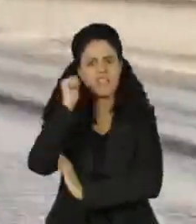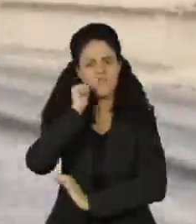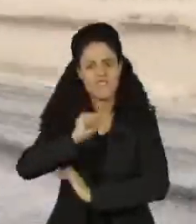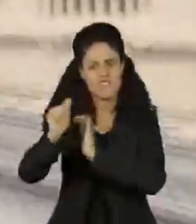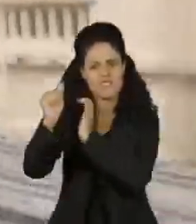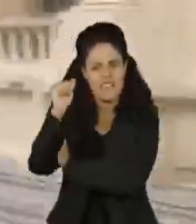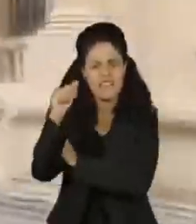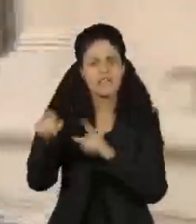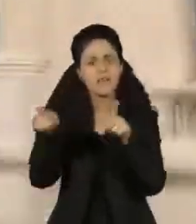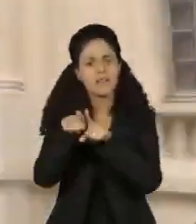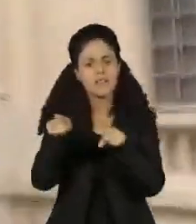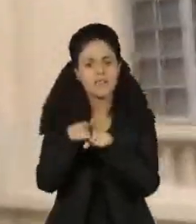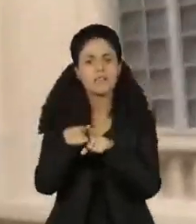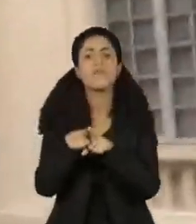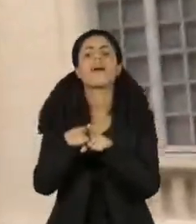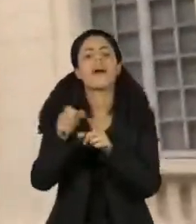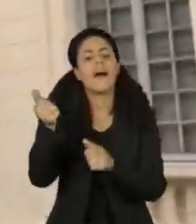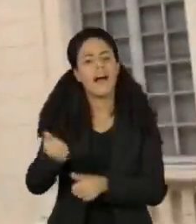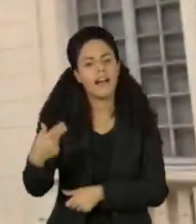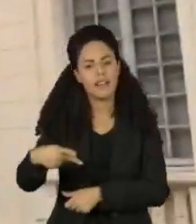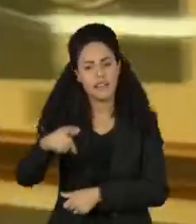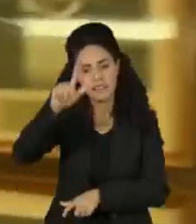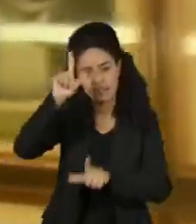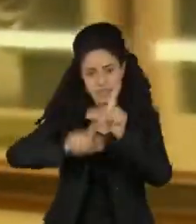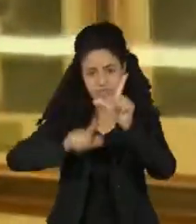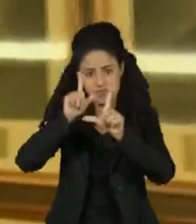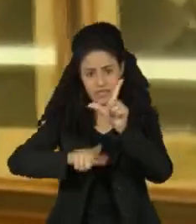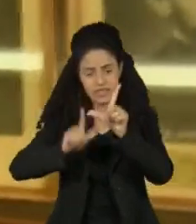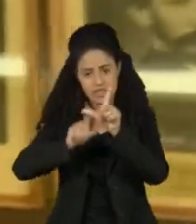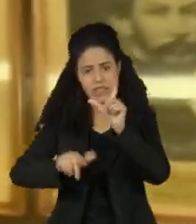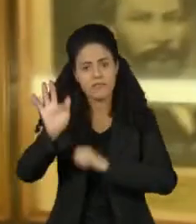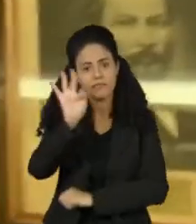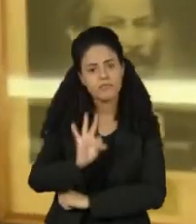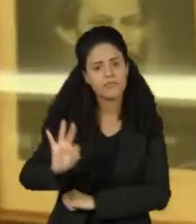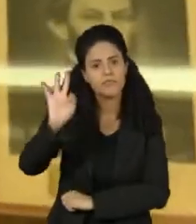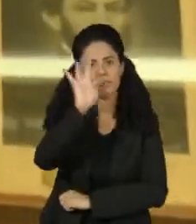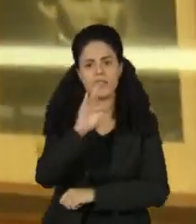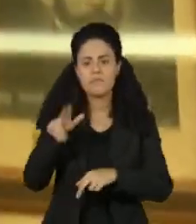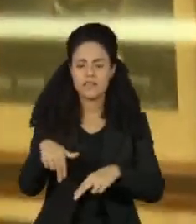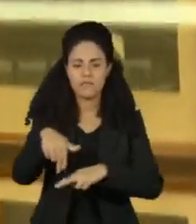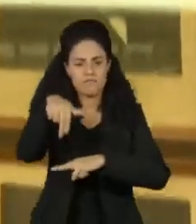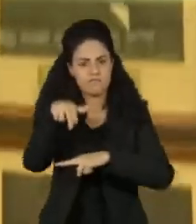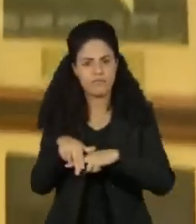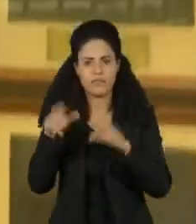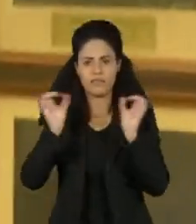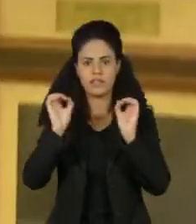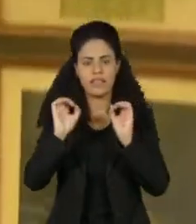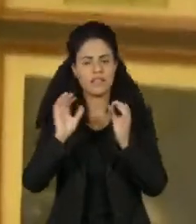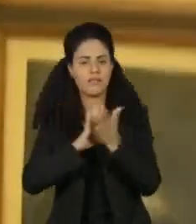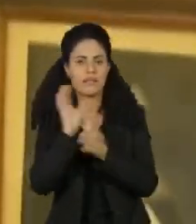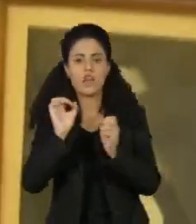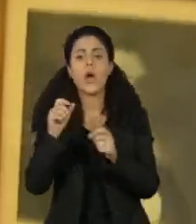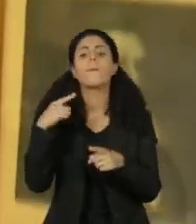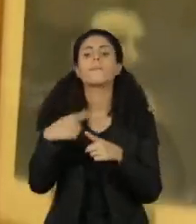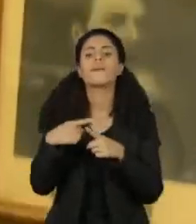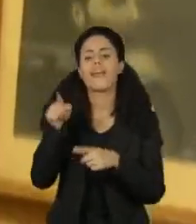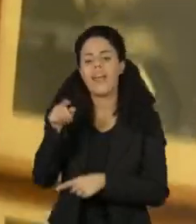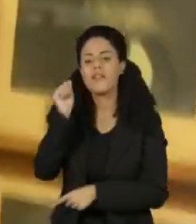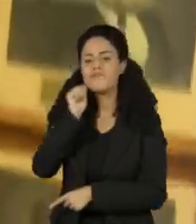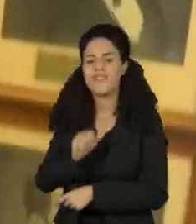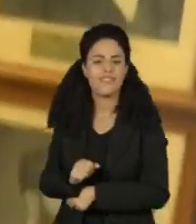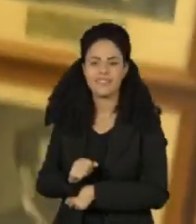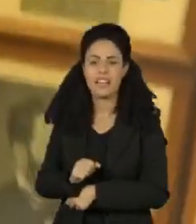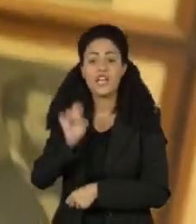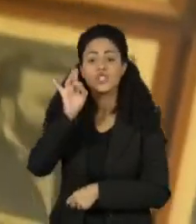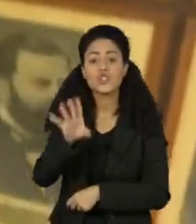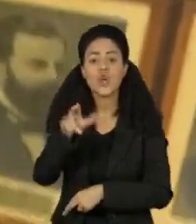das idealizadoras da Academia Brasileira de Letras, mas não teve direito a uma cadeira entre os imortais por ser mulher. O